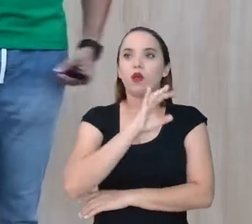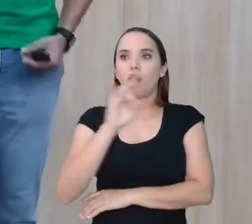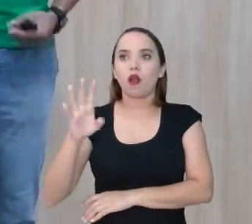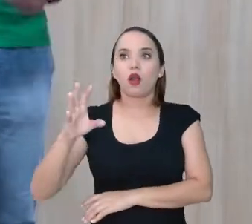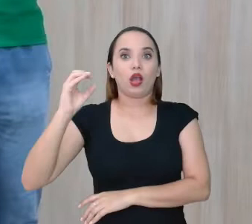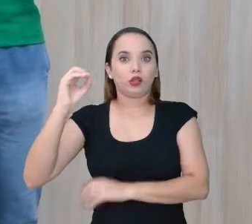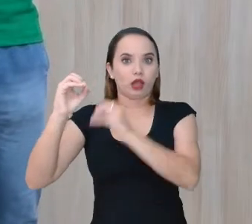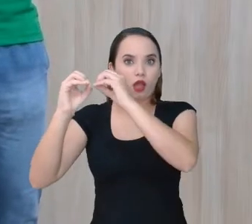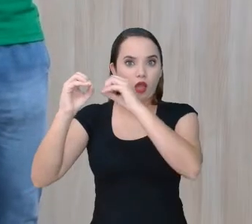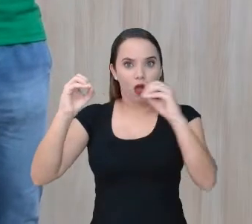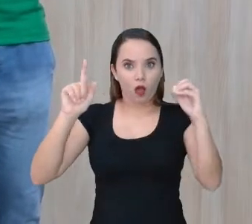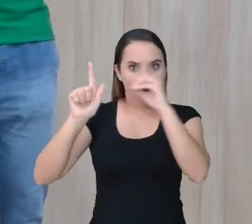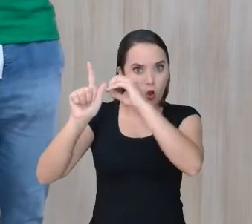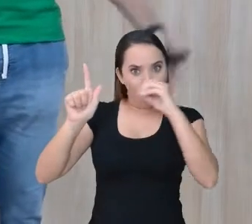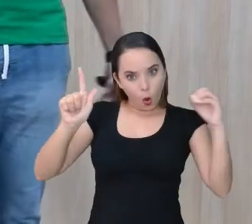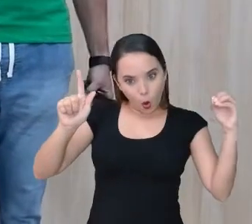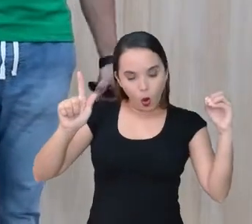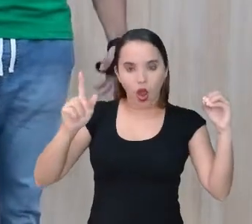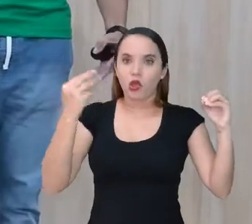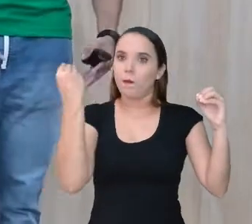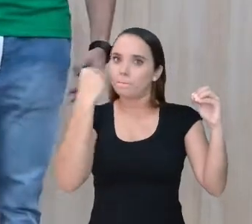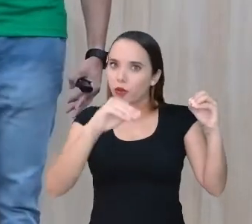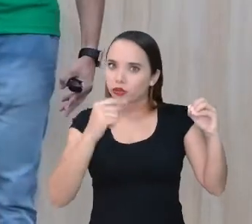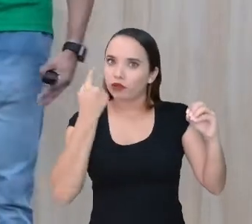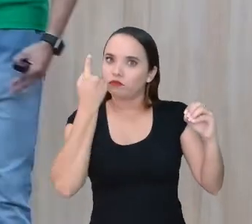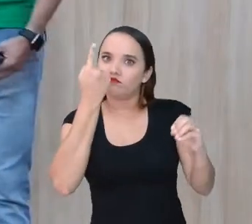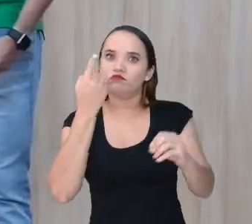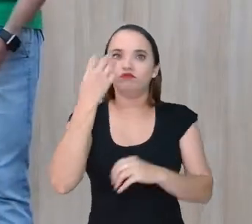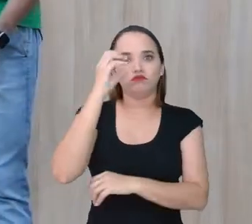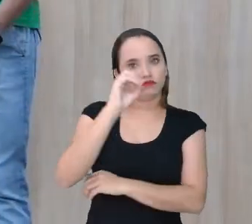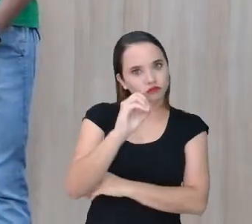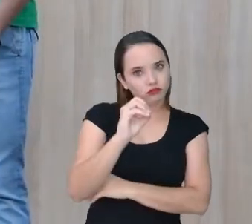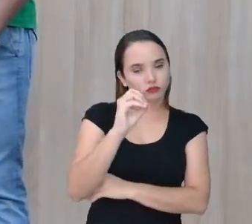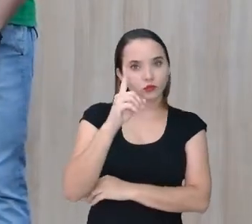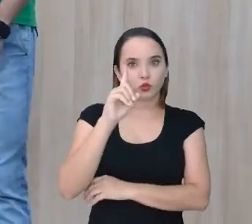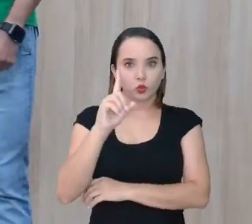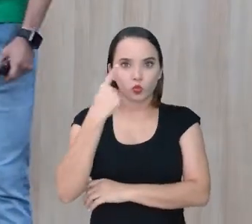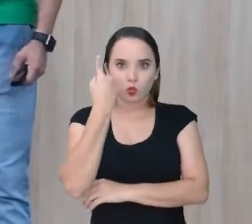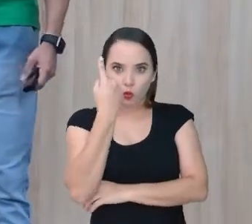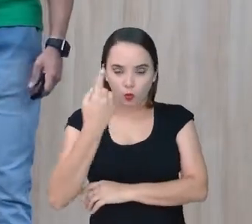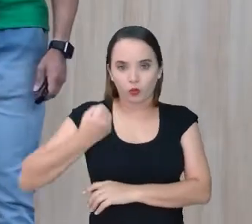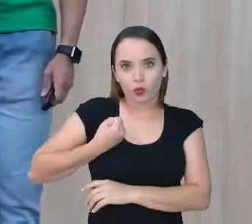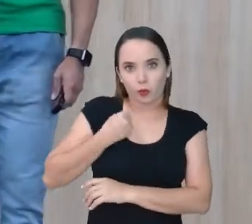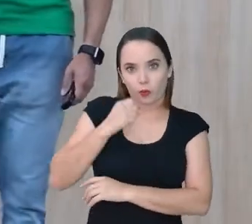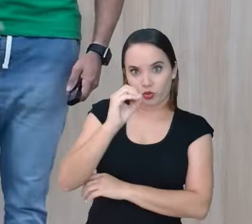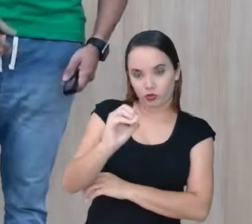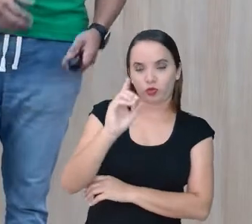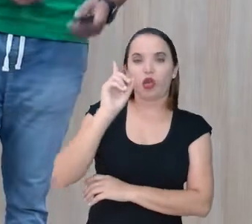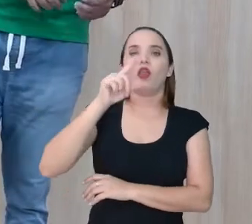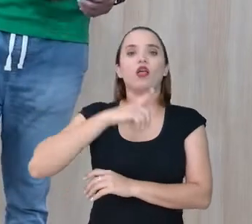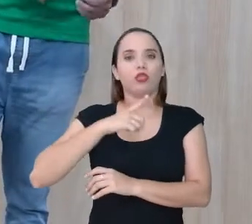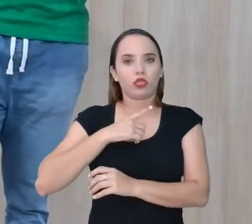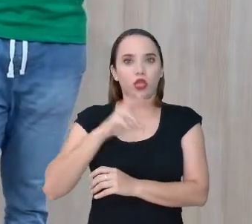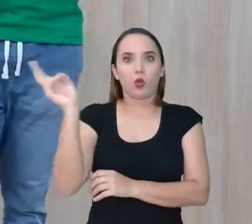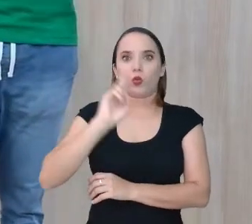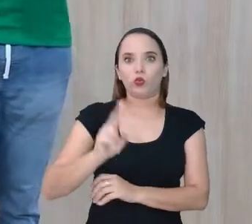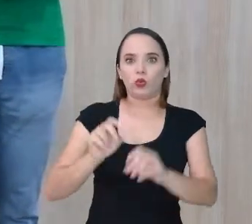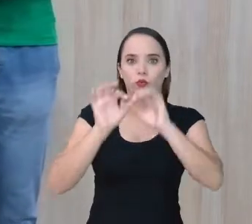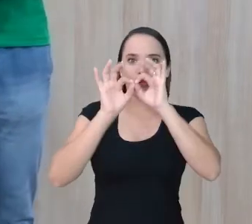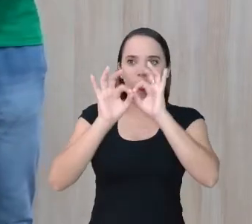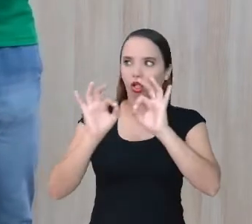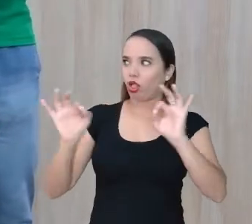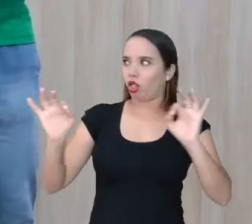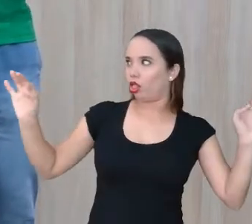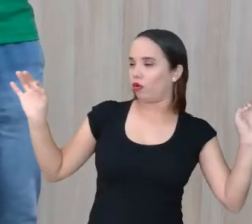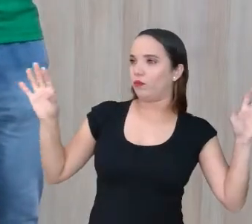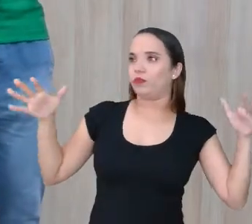Google, a gente escrevesse aí um 0, certo, a gente teria um nome bastante grande. Então, eles decidiram colocar